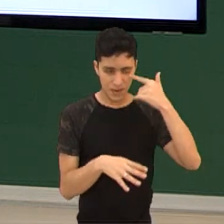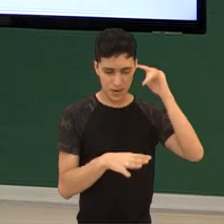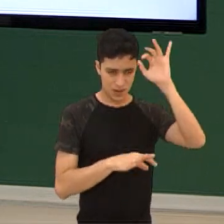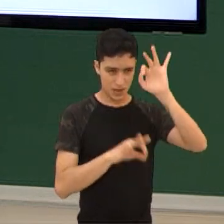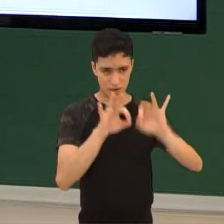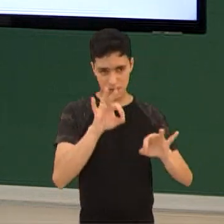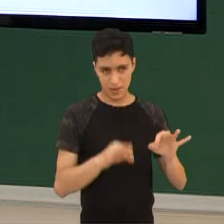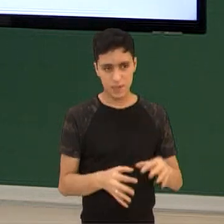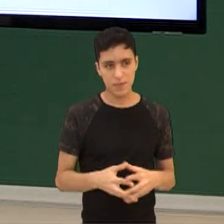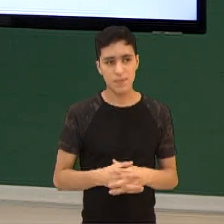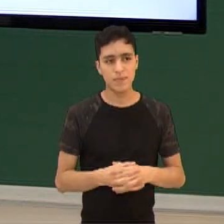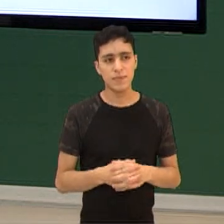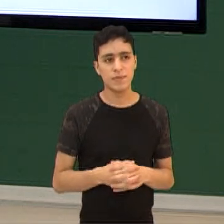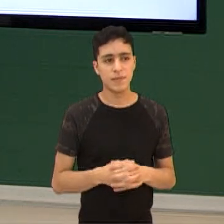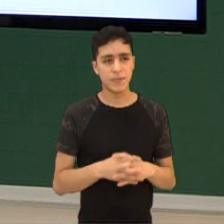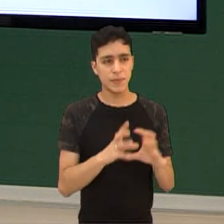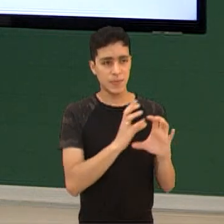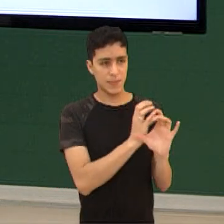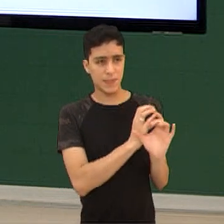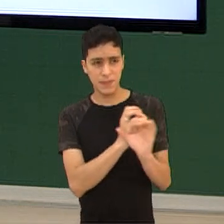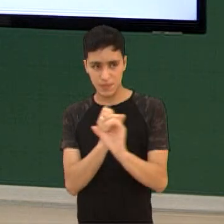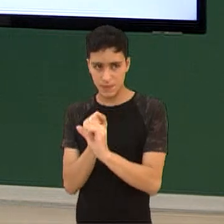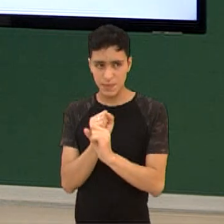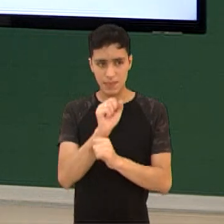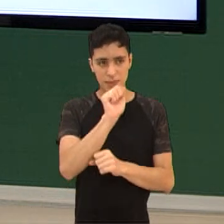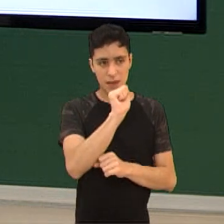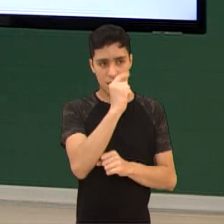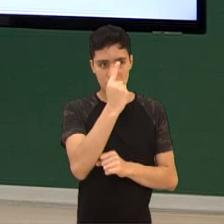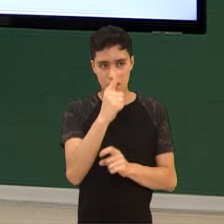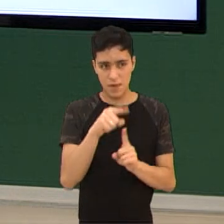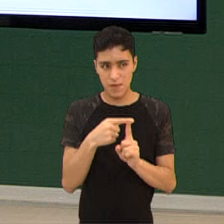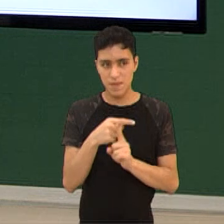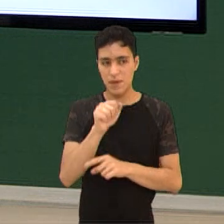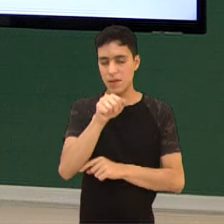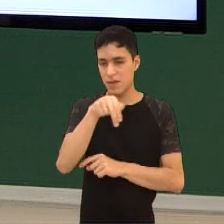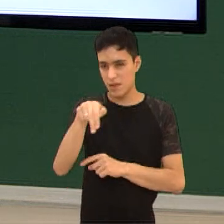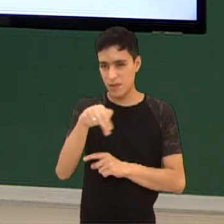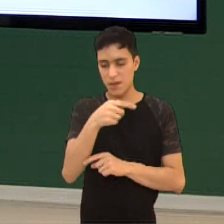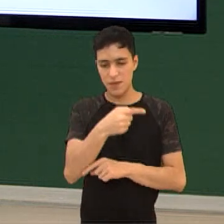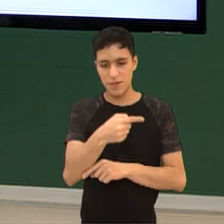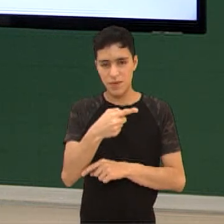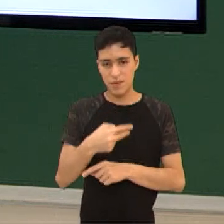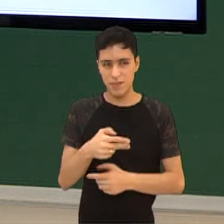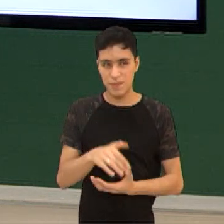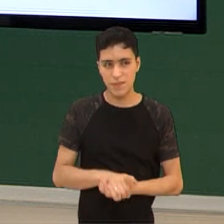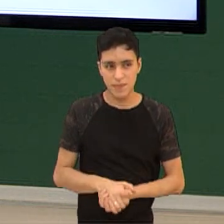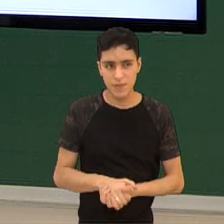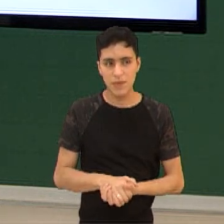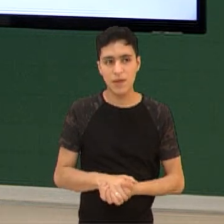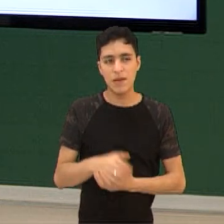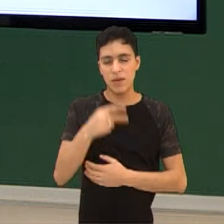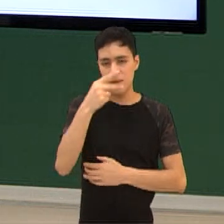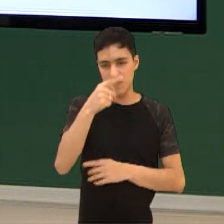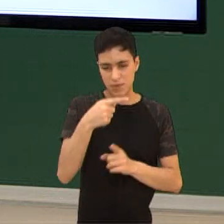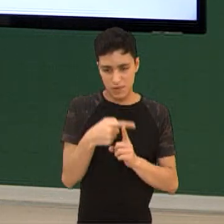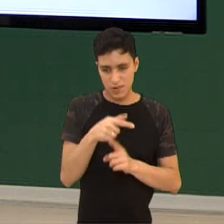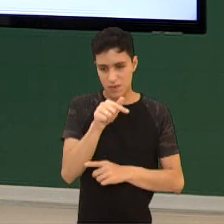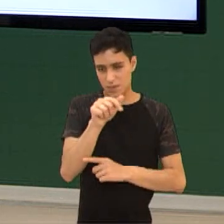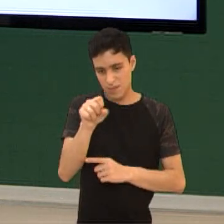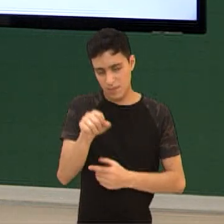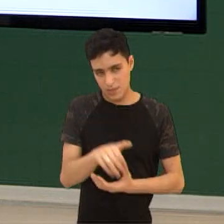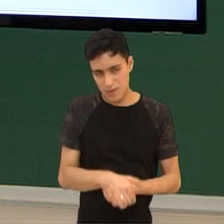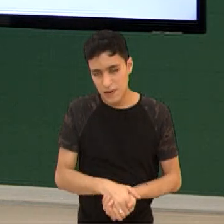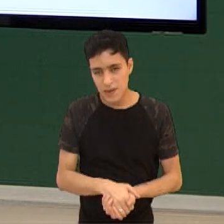Organização. A soma dos n termos, A1 mais AN, vezes n, divide por 2. Então, 2 mais